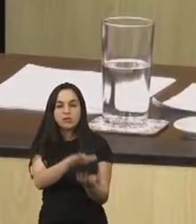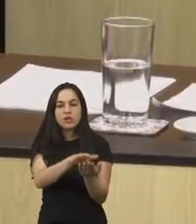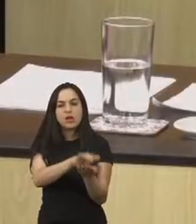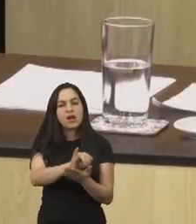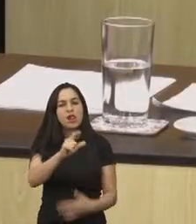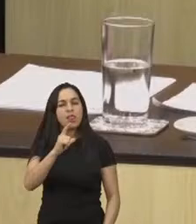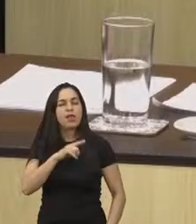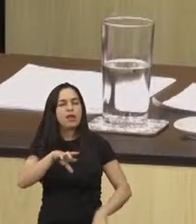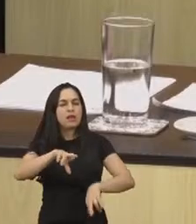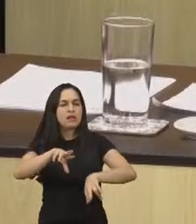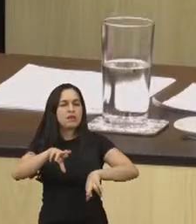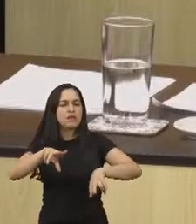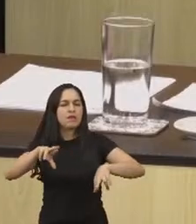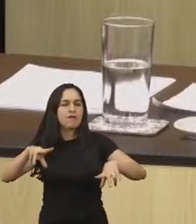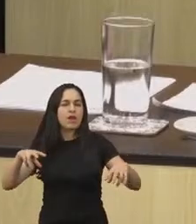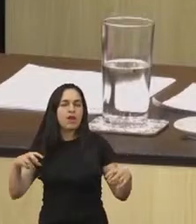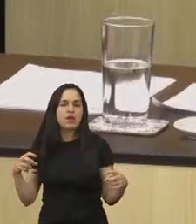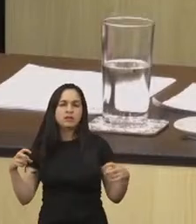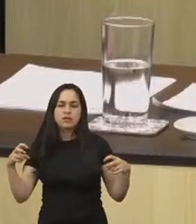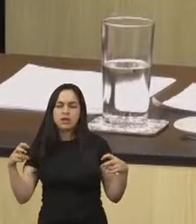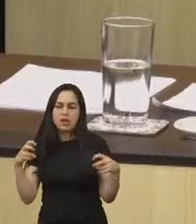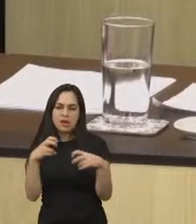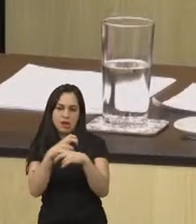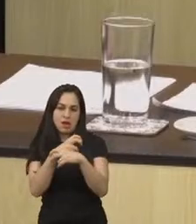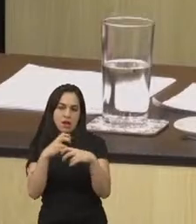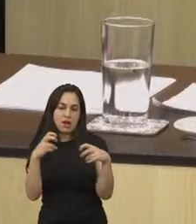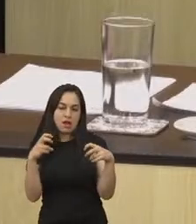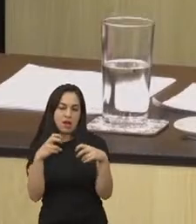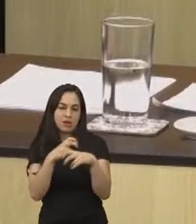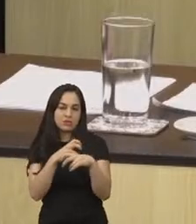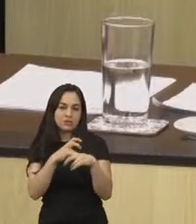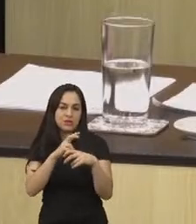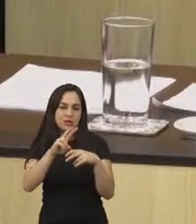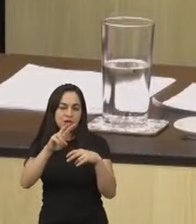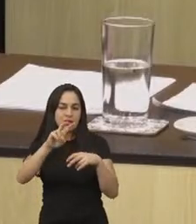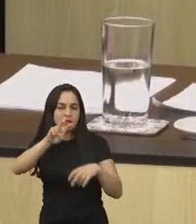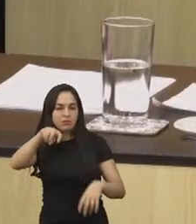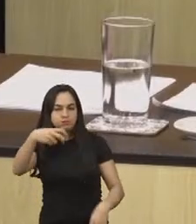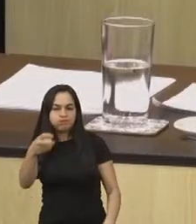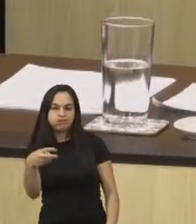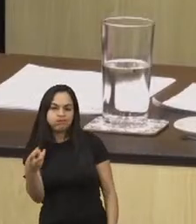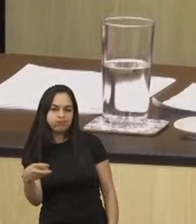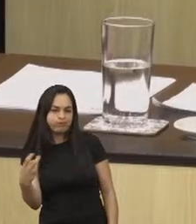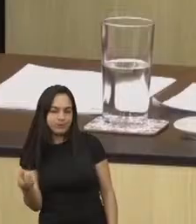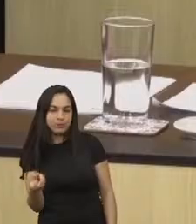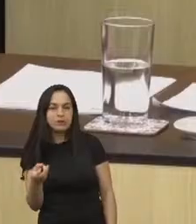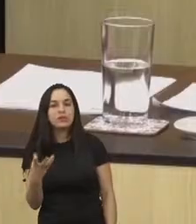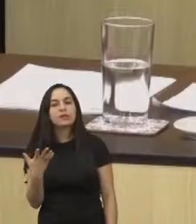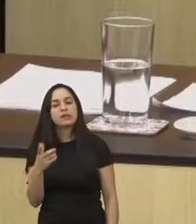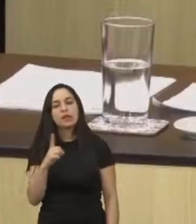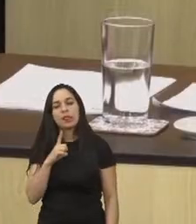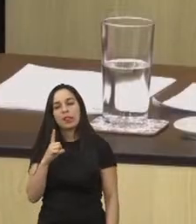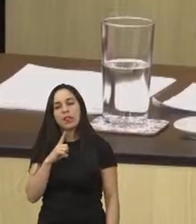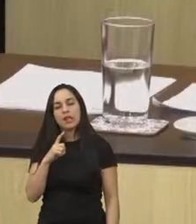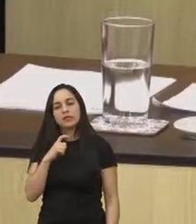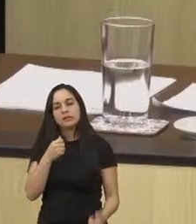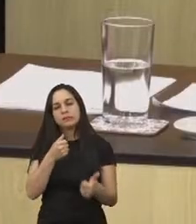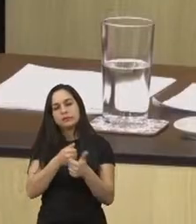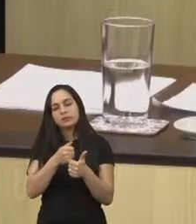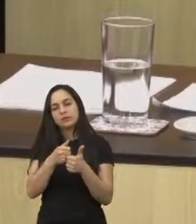diversos veículos invadem o canteiro central e acabam caindo nas passagens inferiores que cruzam a